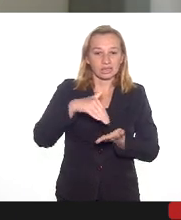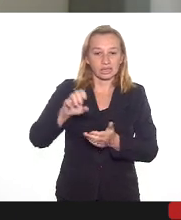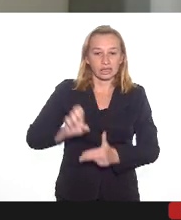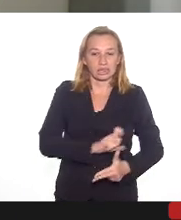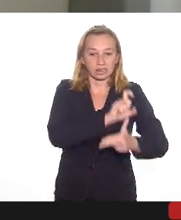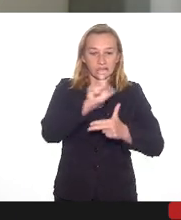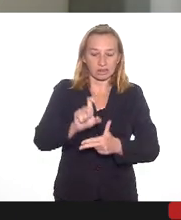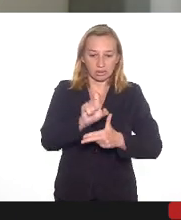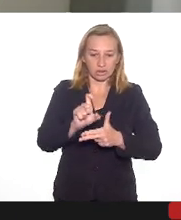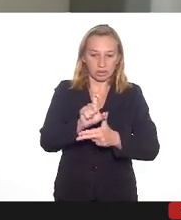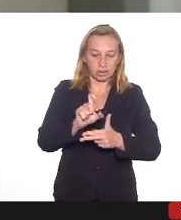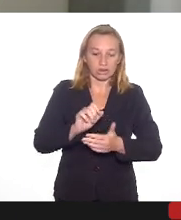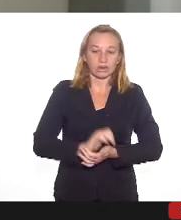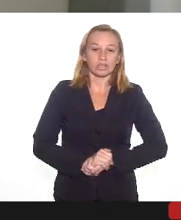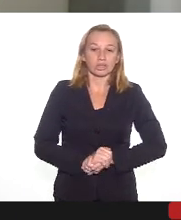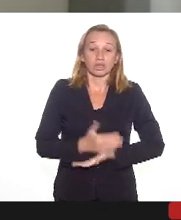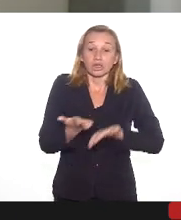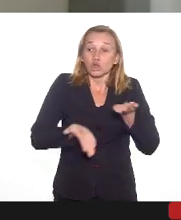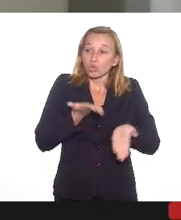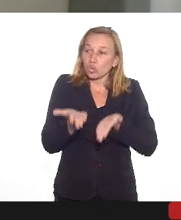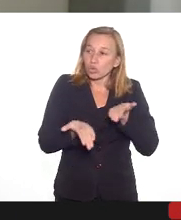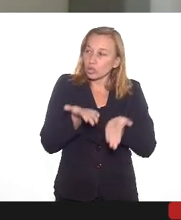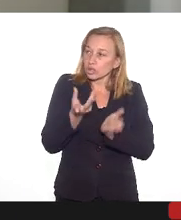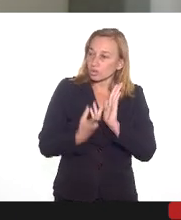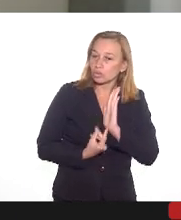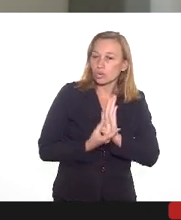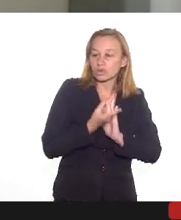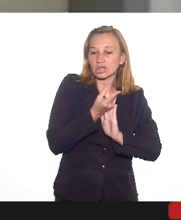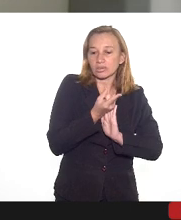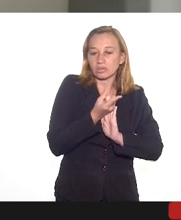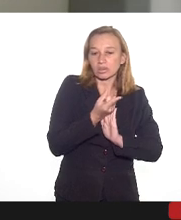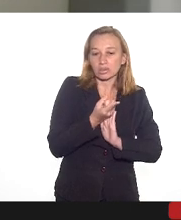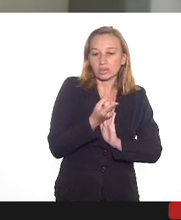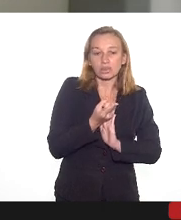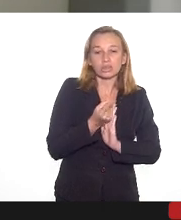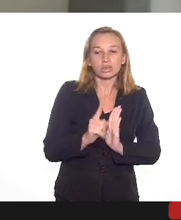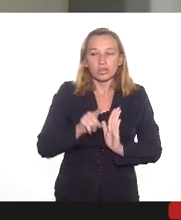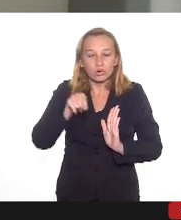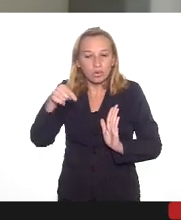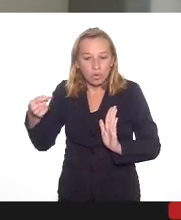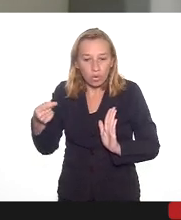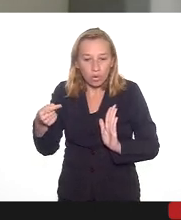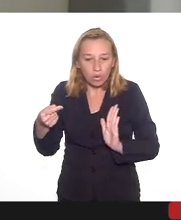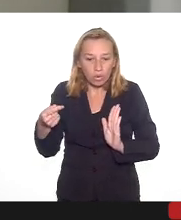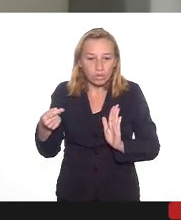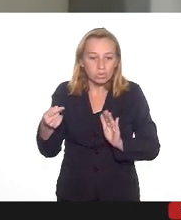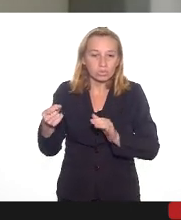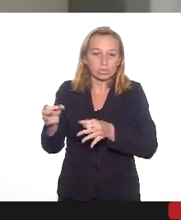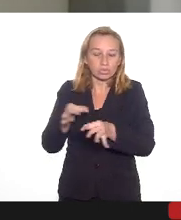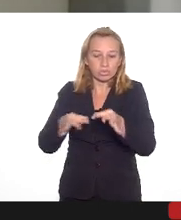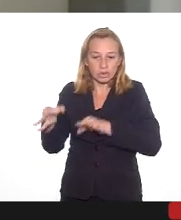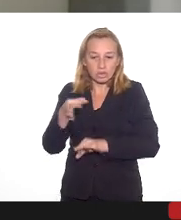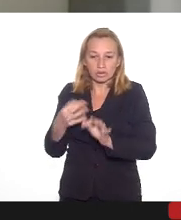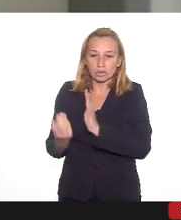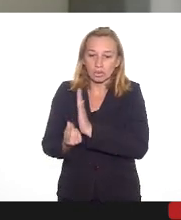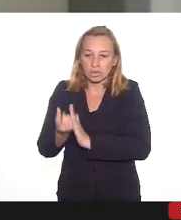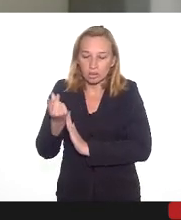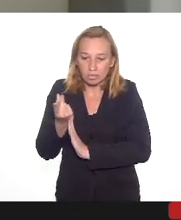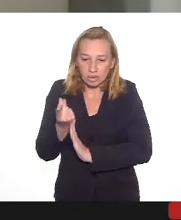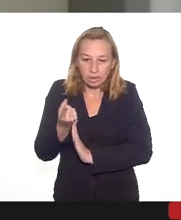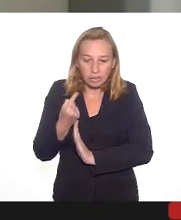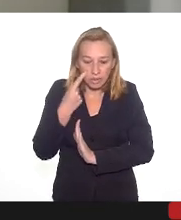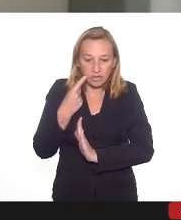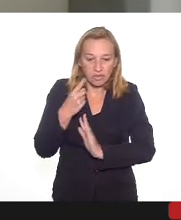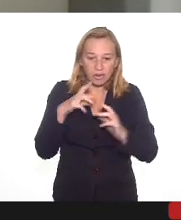da Subsecretaria Executiva, que cuida do orçamento. Nós estamos com uma outra execução orçamentária para ir